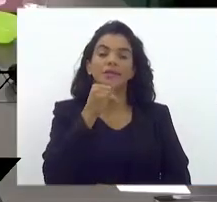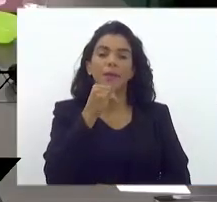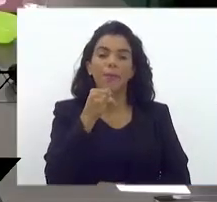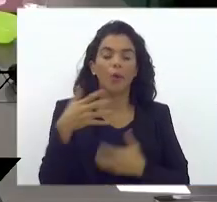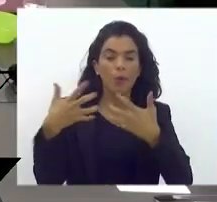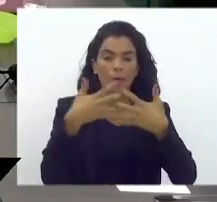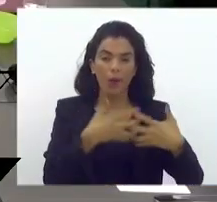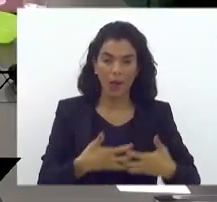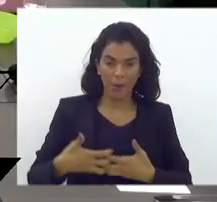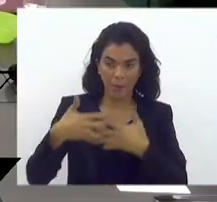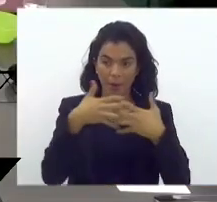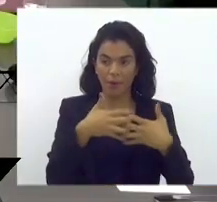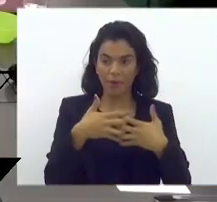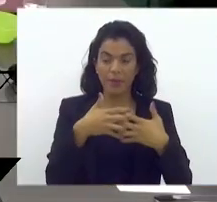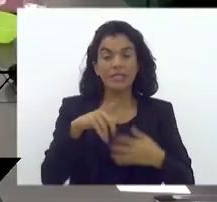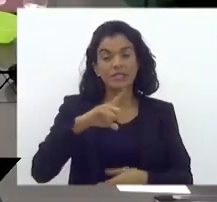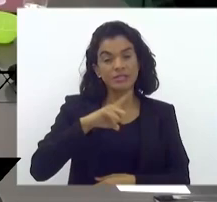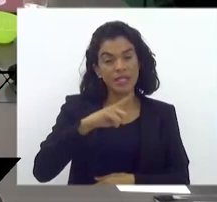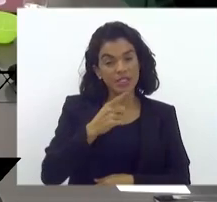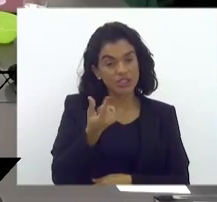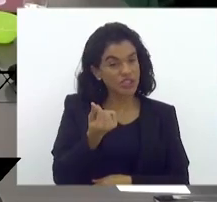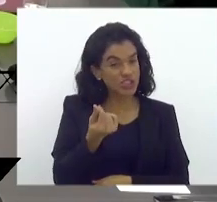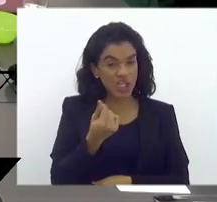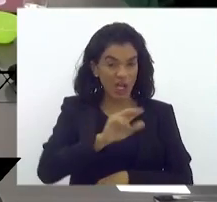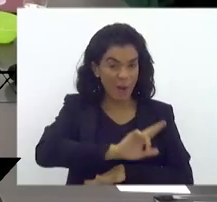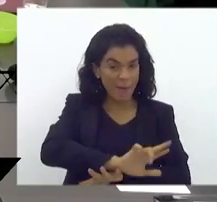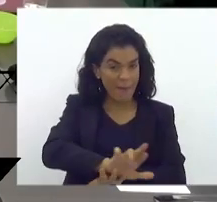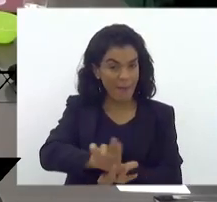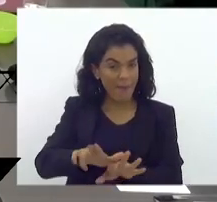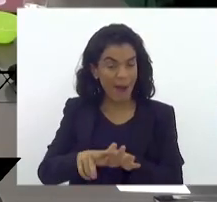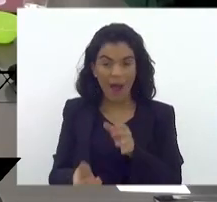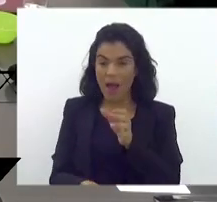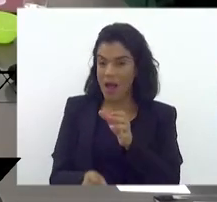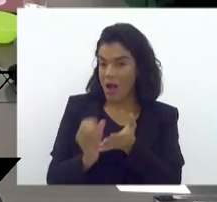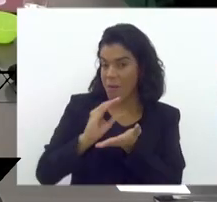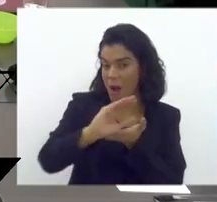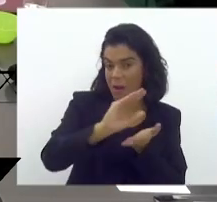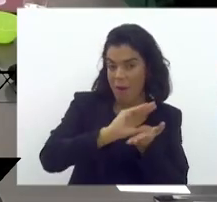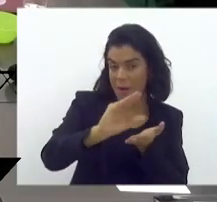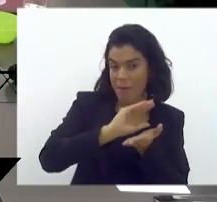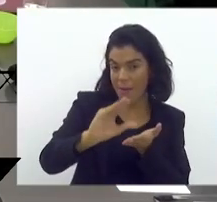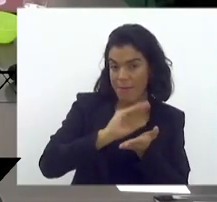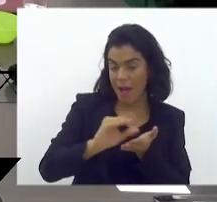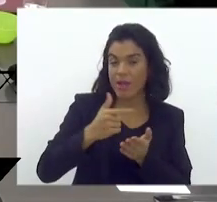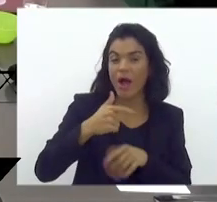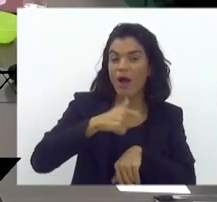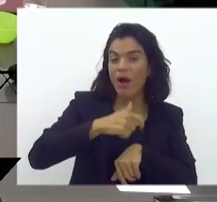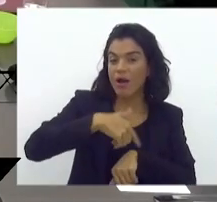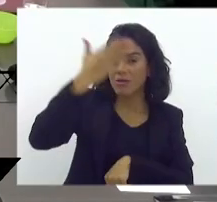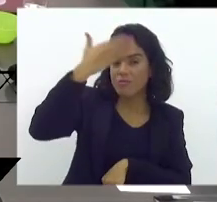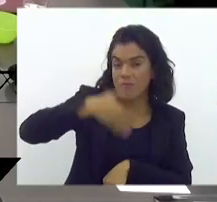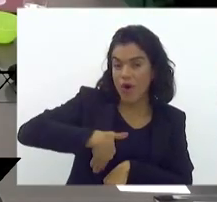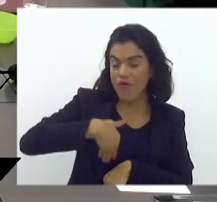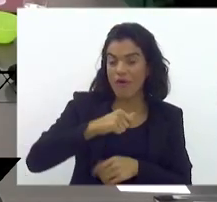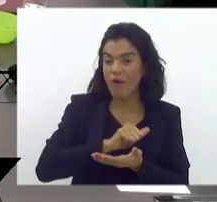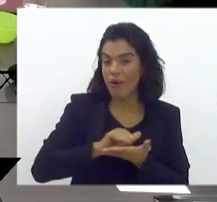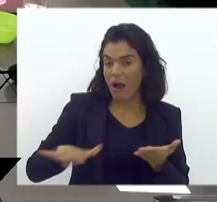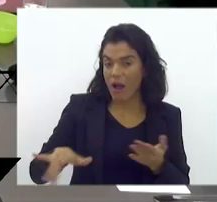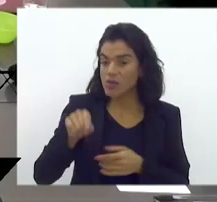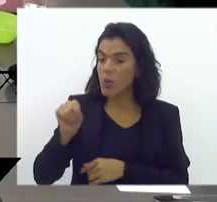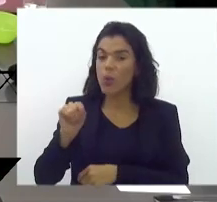alegórico. Ali tem dinheiro de diversas origens. Na prestação de contas, você vai ter que dizer o que do